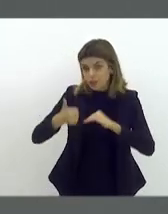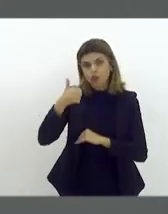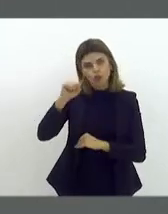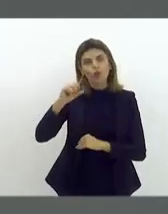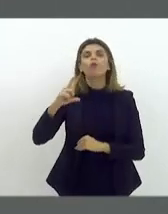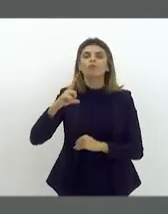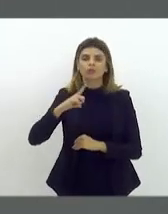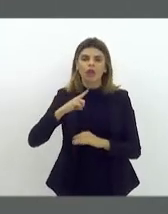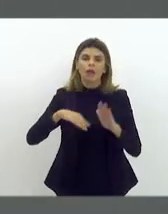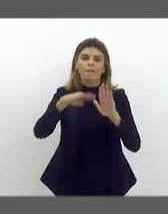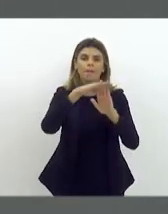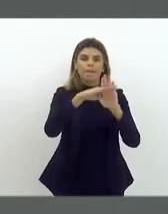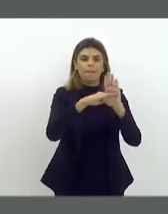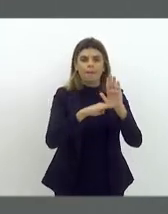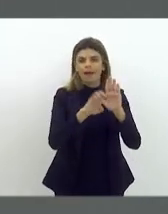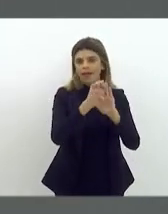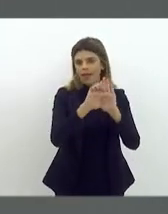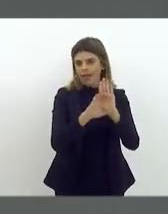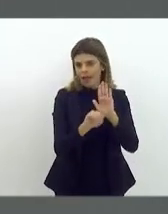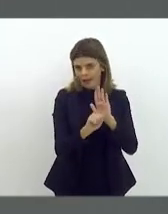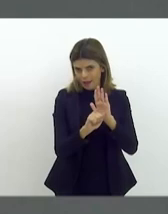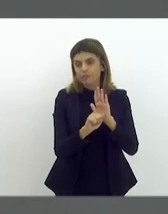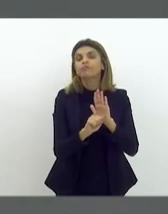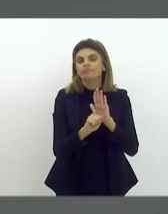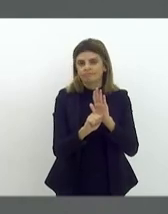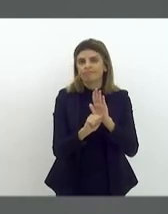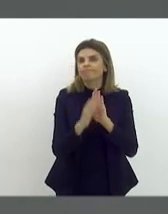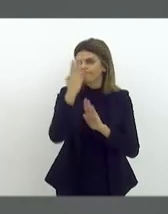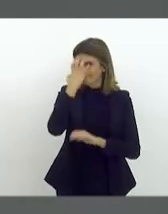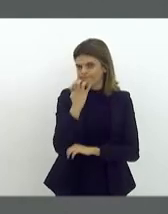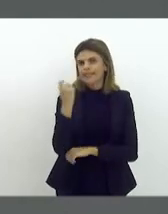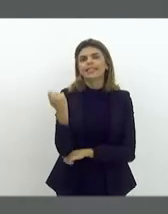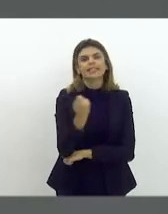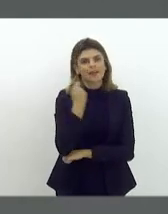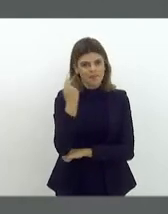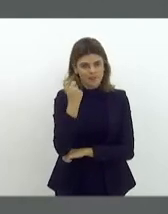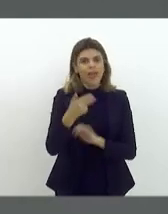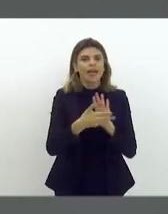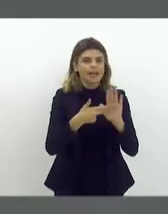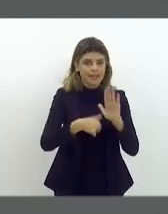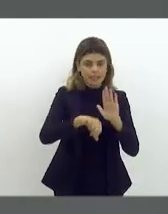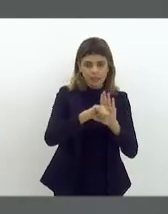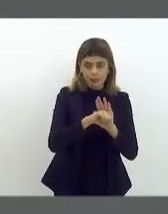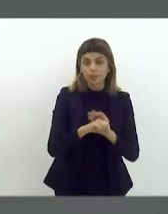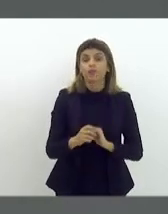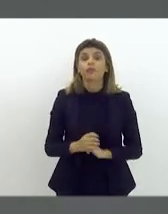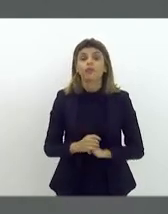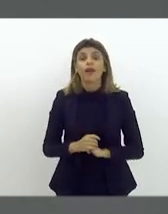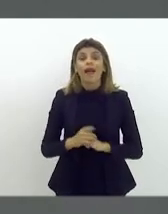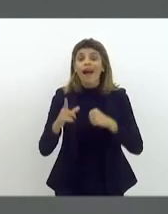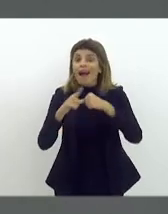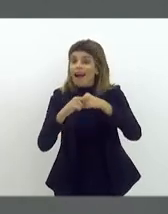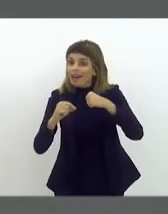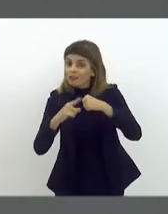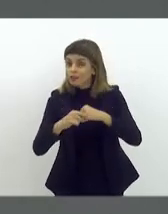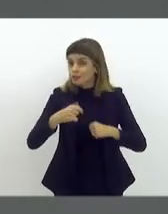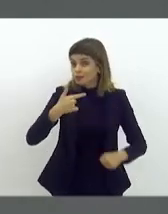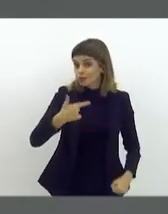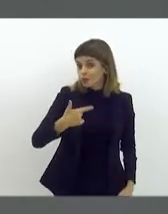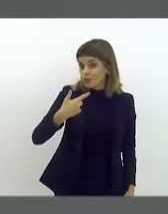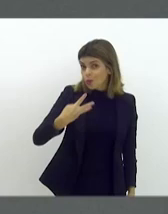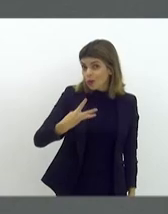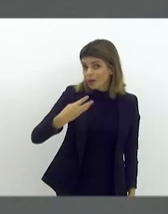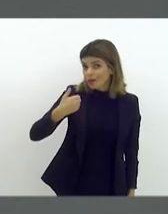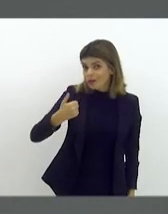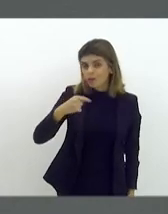ECA com penas mais severas e aí eu quero dar destaque a vocês é o tipo penal do artigo 241b